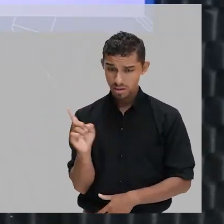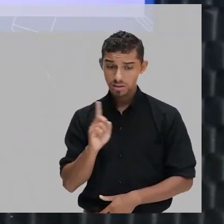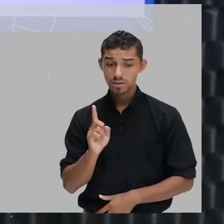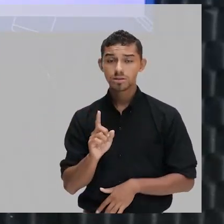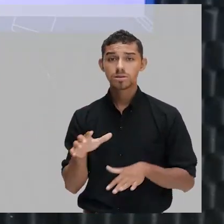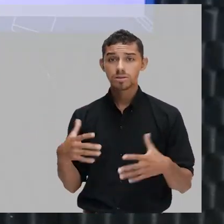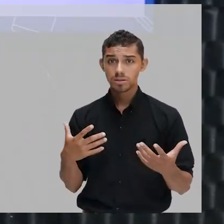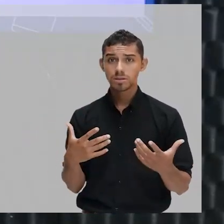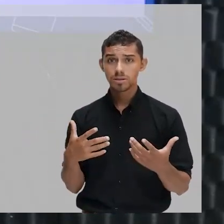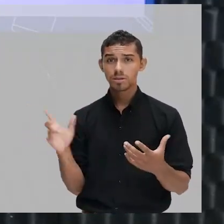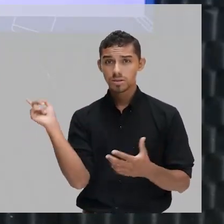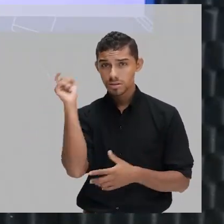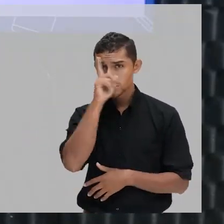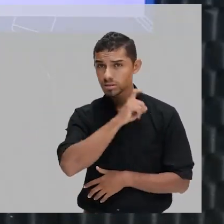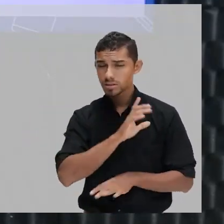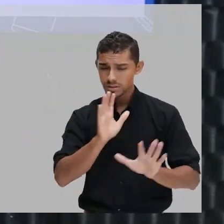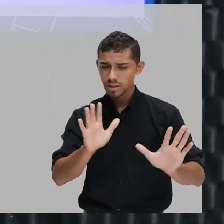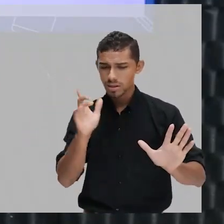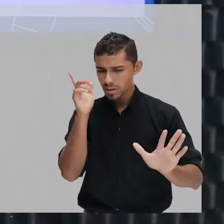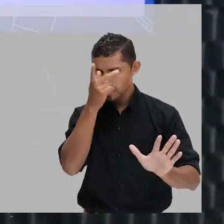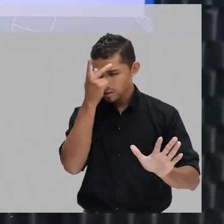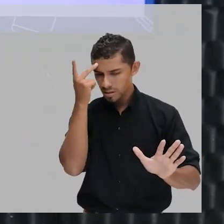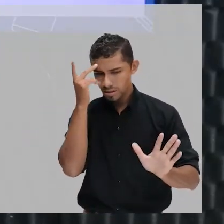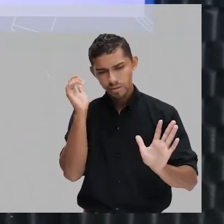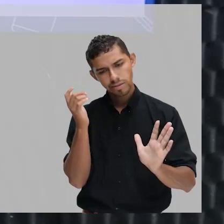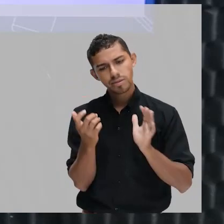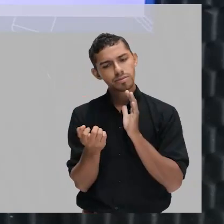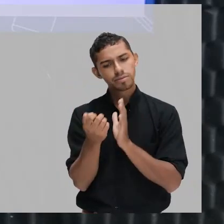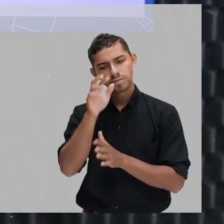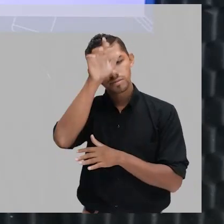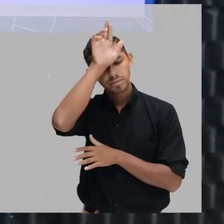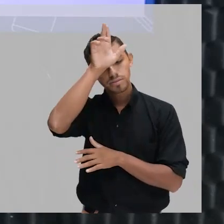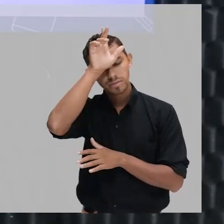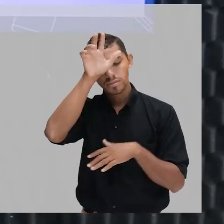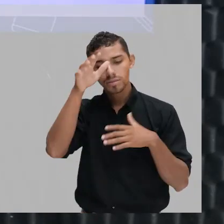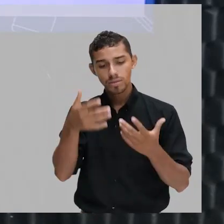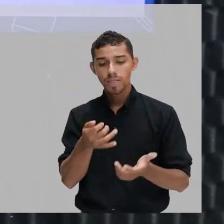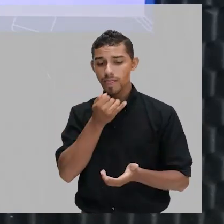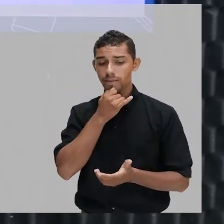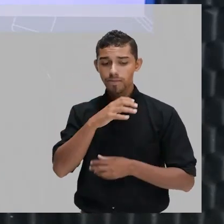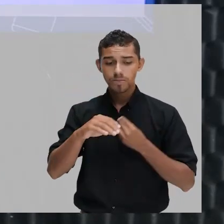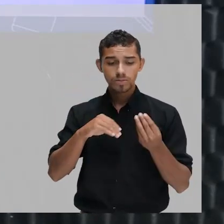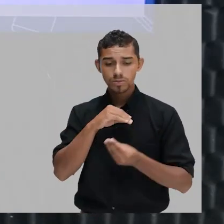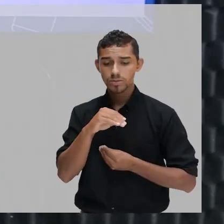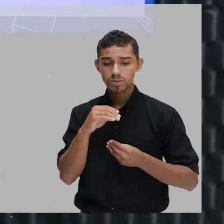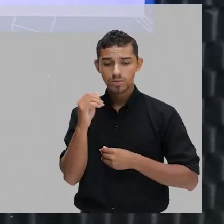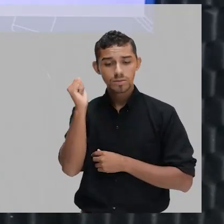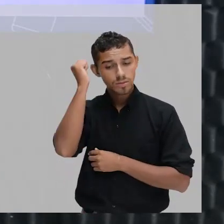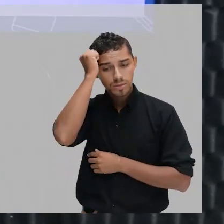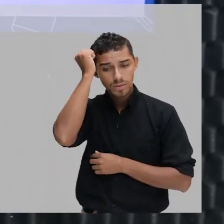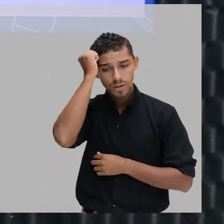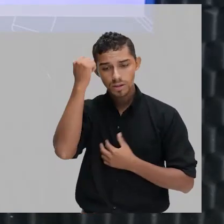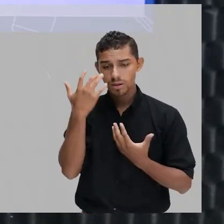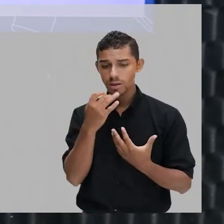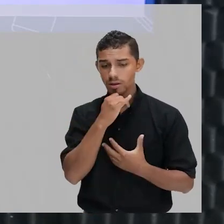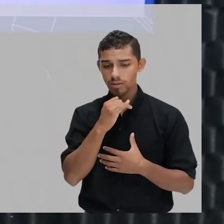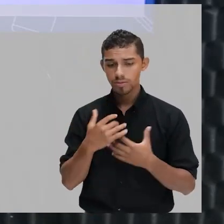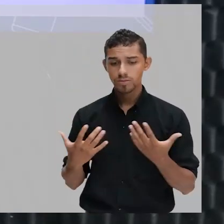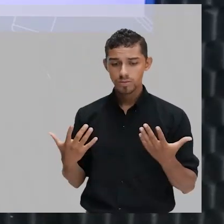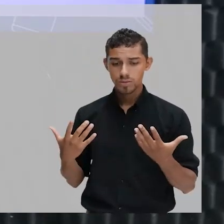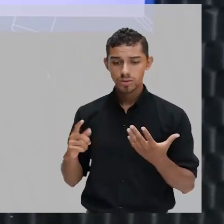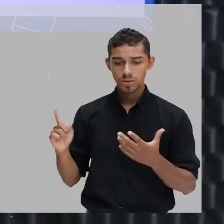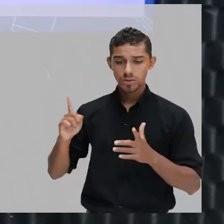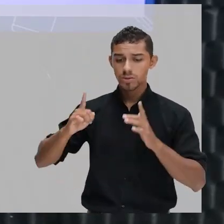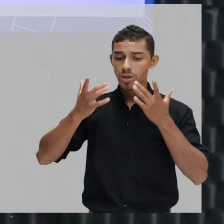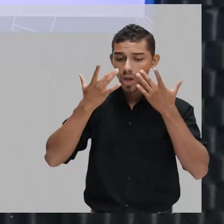imagina, porque muita gente tem essa visão errônea. Mistura de teatro de bonecos, animação e atuação como no Museu Teatro Escola.